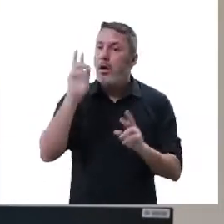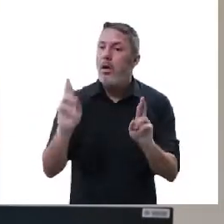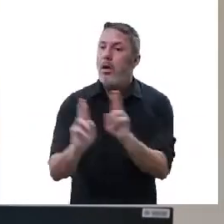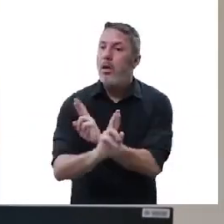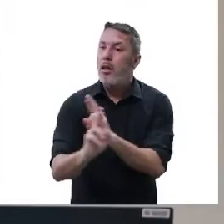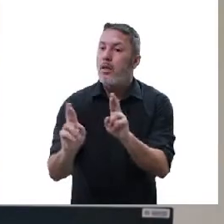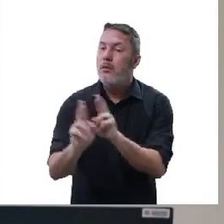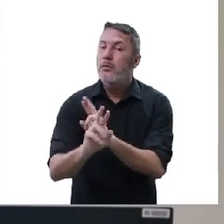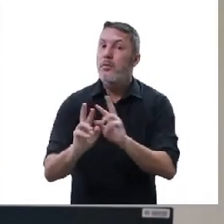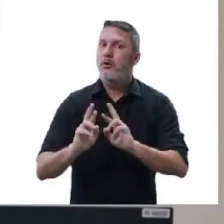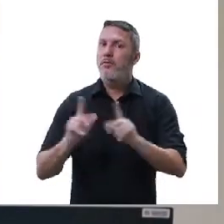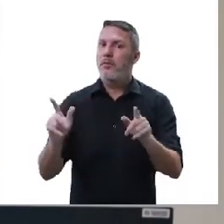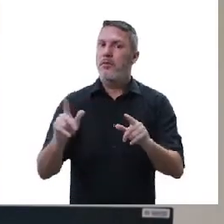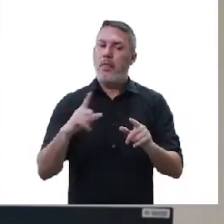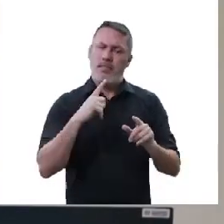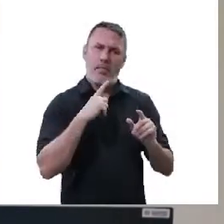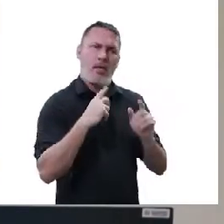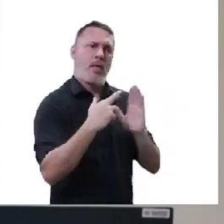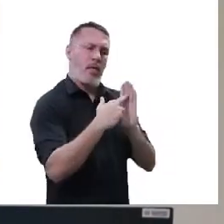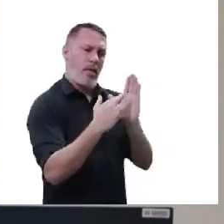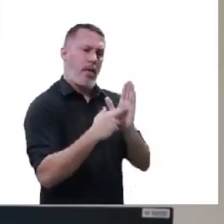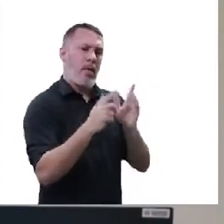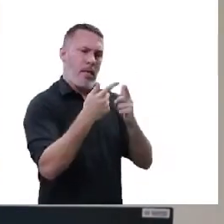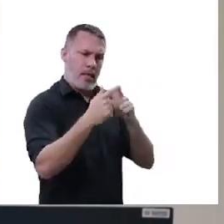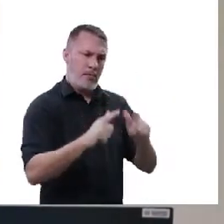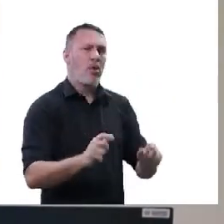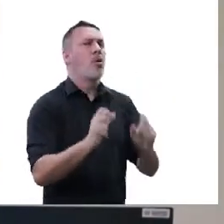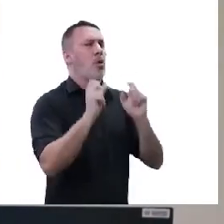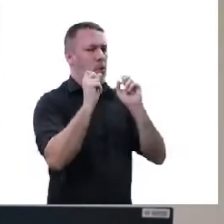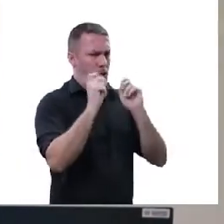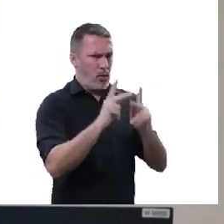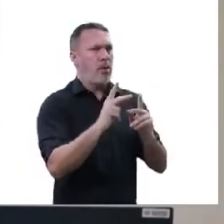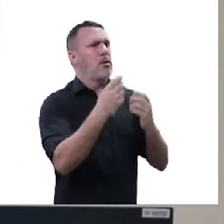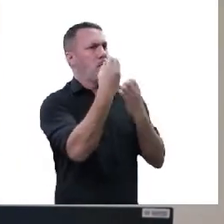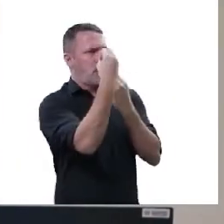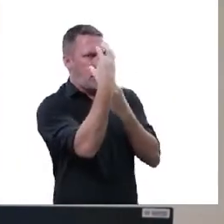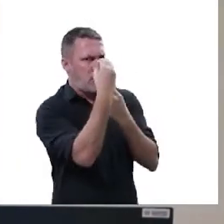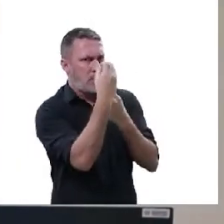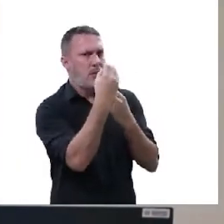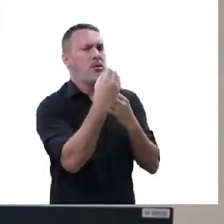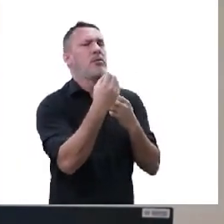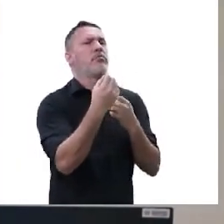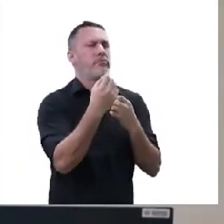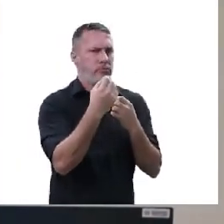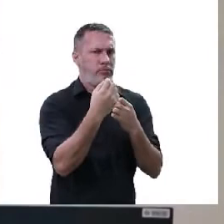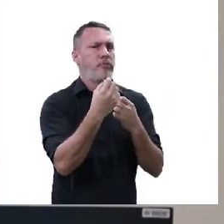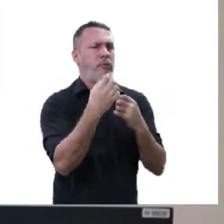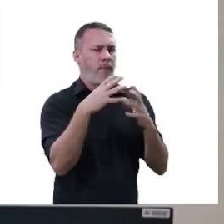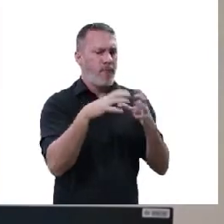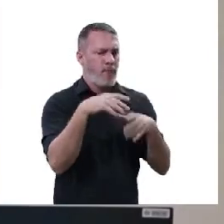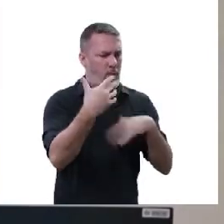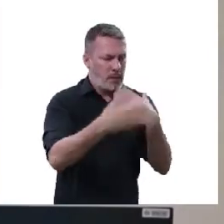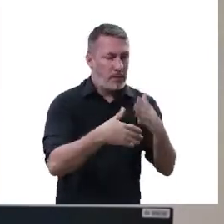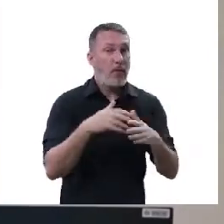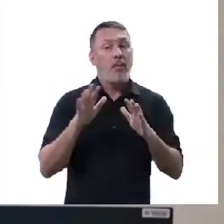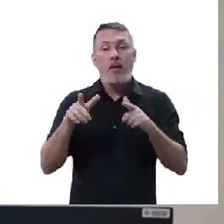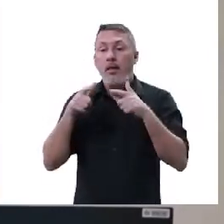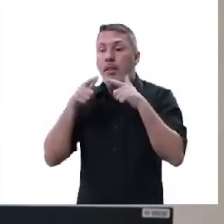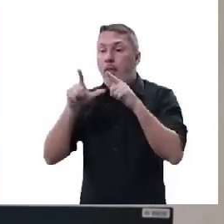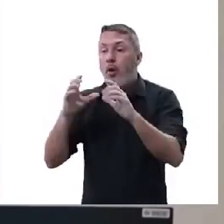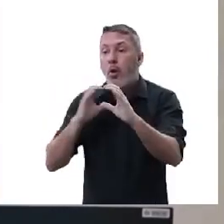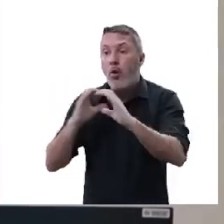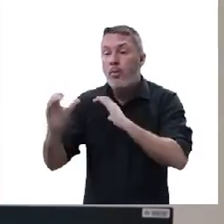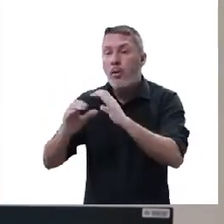pessoas, você acaba confundindo. O que é gramática normativa? O que é a regra ensinada na escola? E o que é o processo de comunicação, a nossa